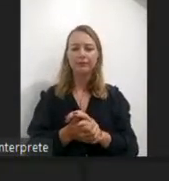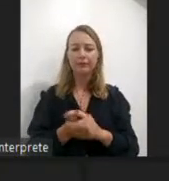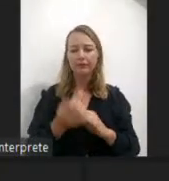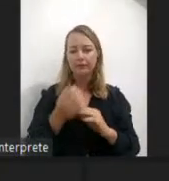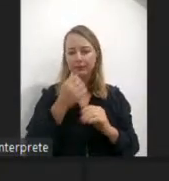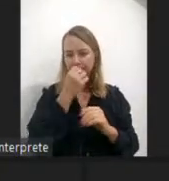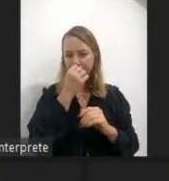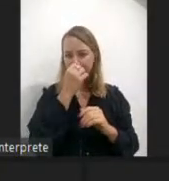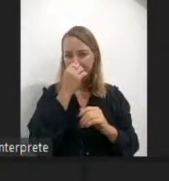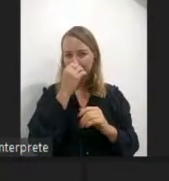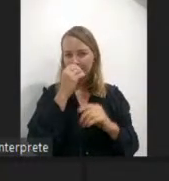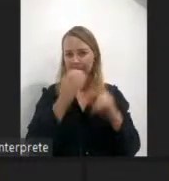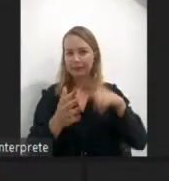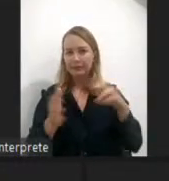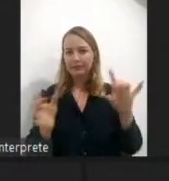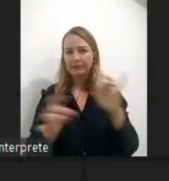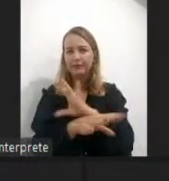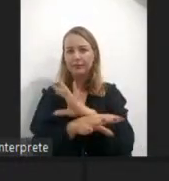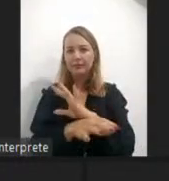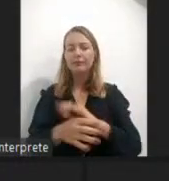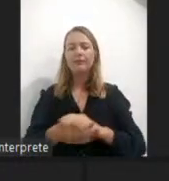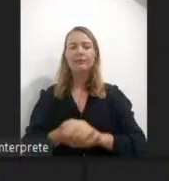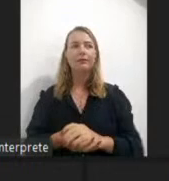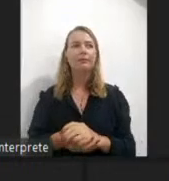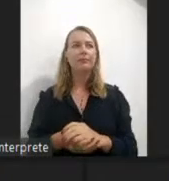Lido o texto bíblico.